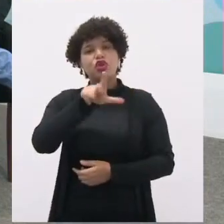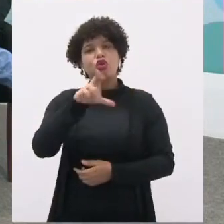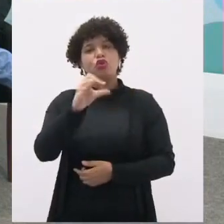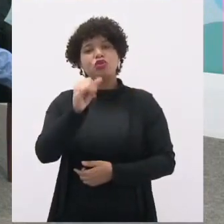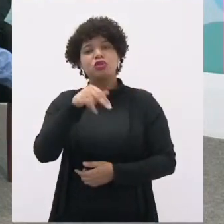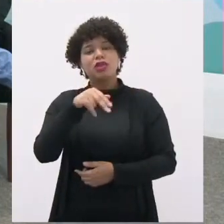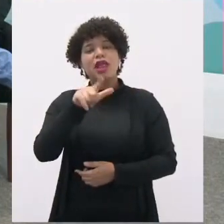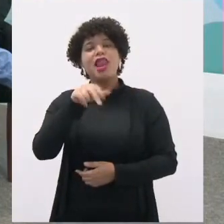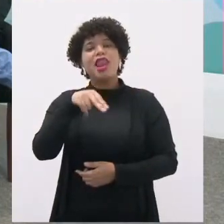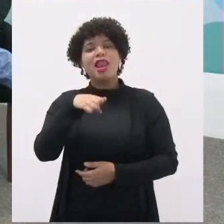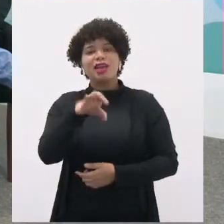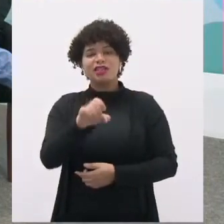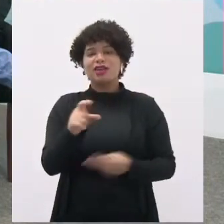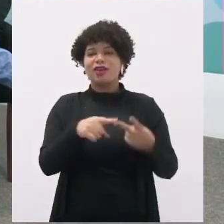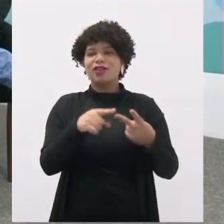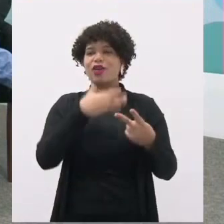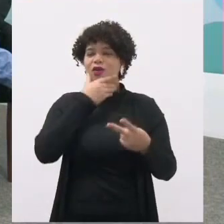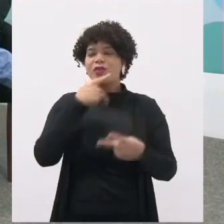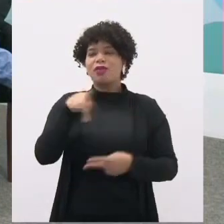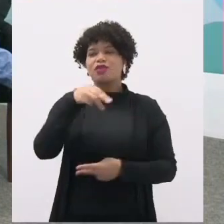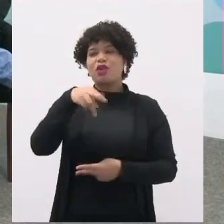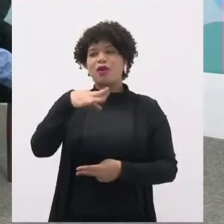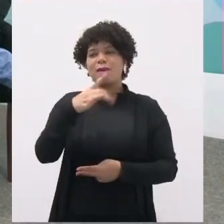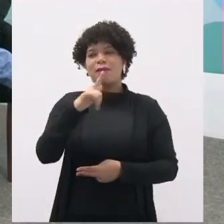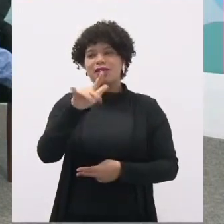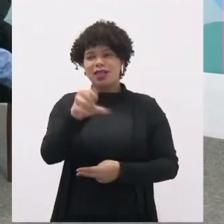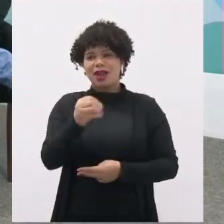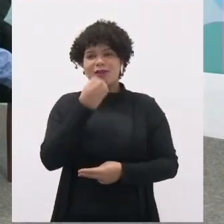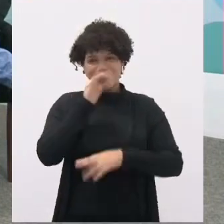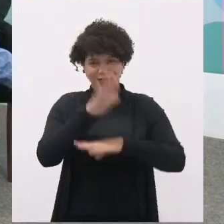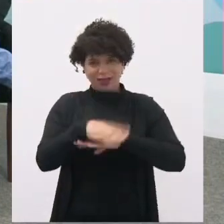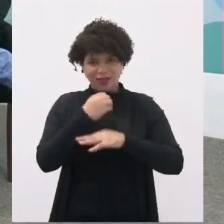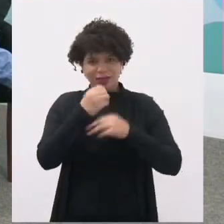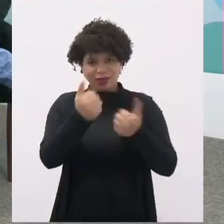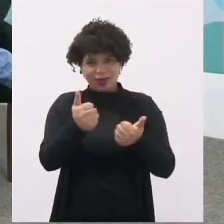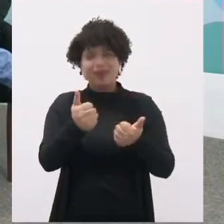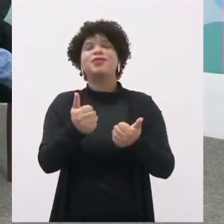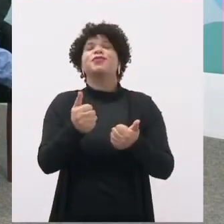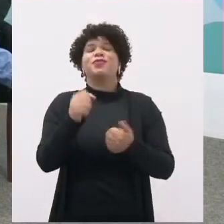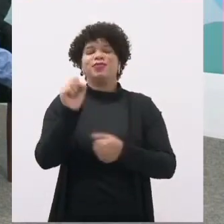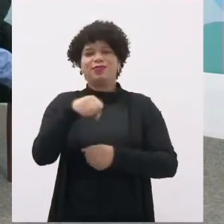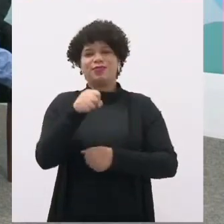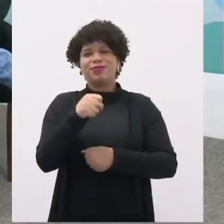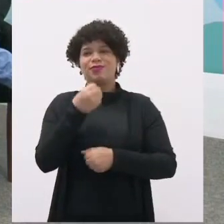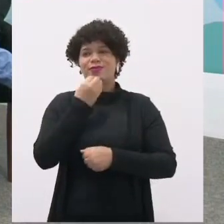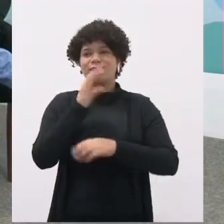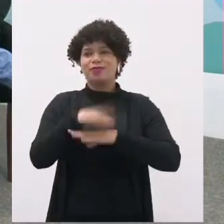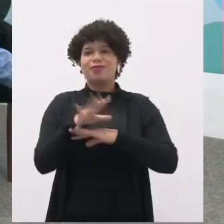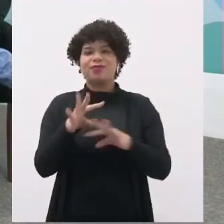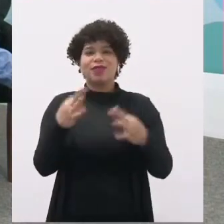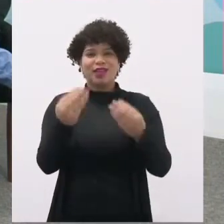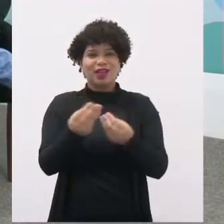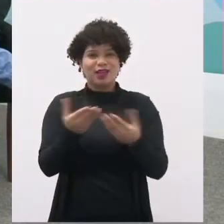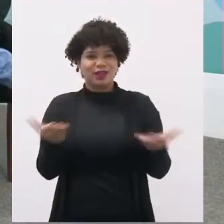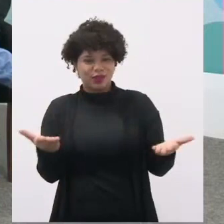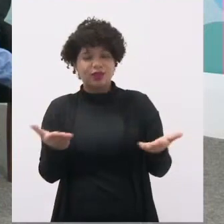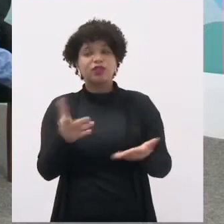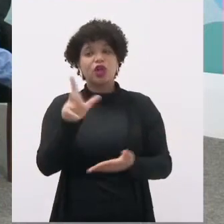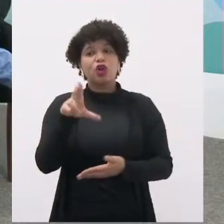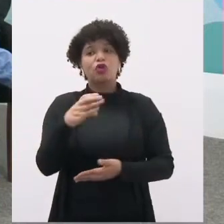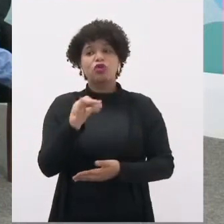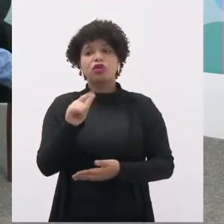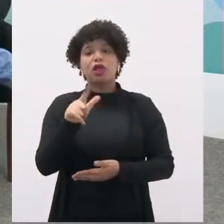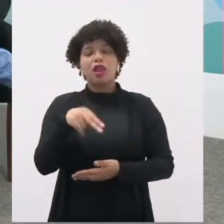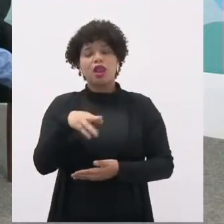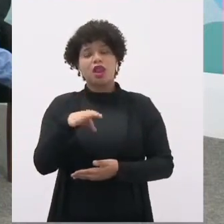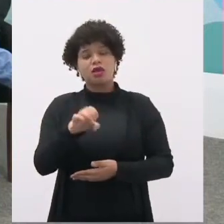está comigo aqui o professor Marcelo. Boa tarde, Marcelo. Boa tarde, Lucilene. Boa tarde a todos e a todas. Como a Lucilene já acabou de dizer, sou o